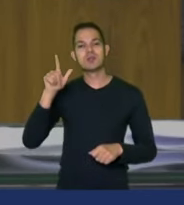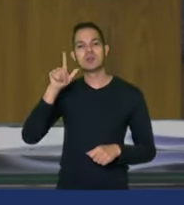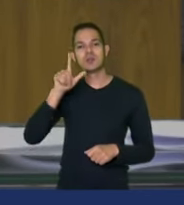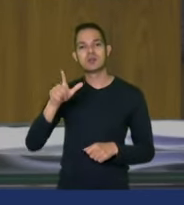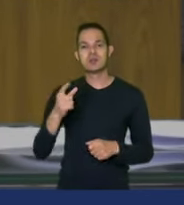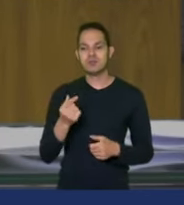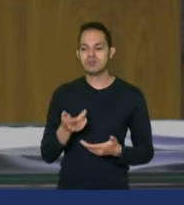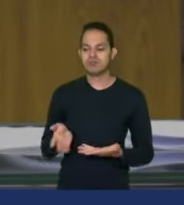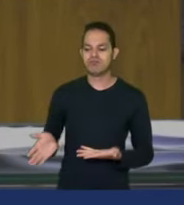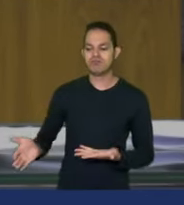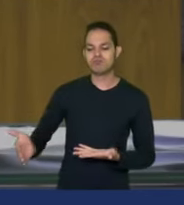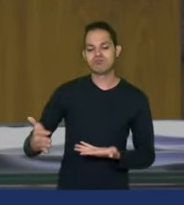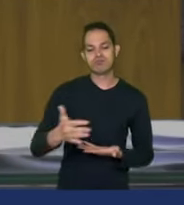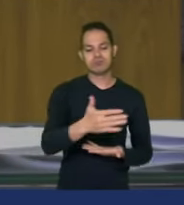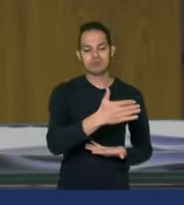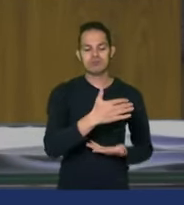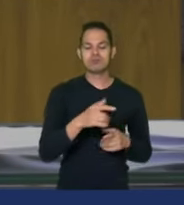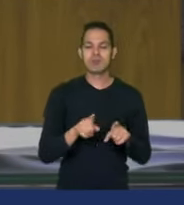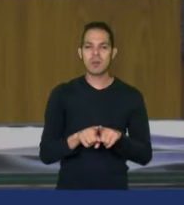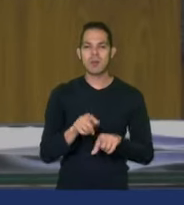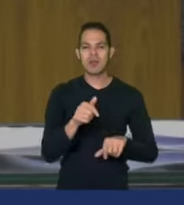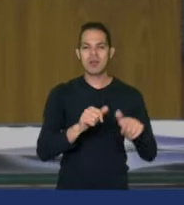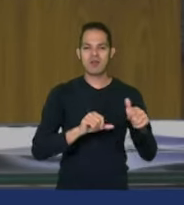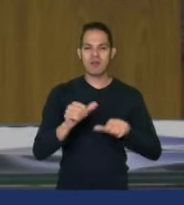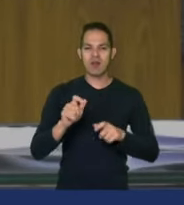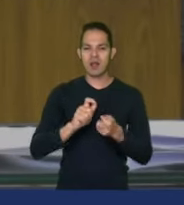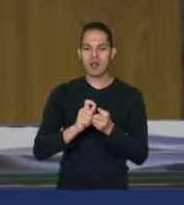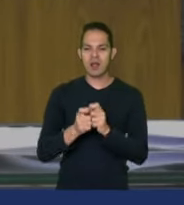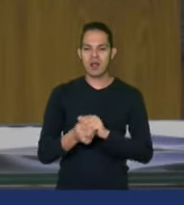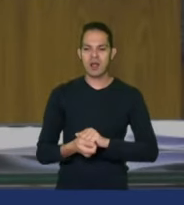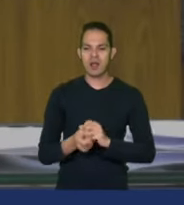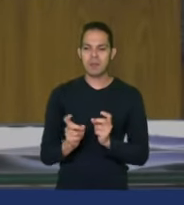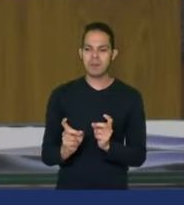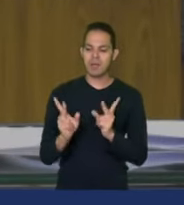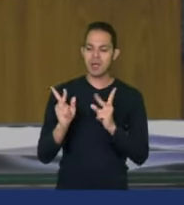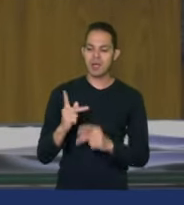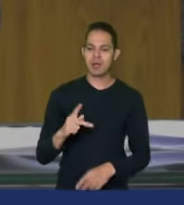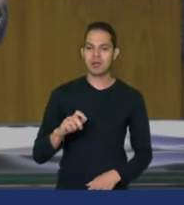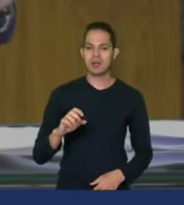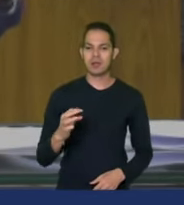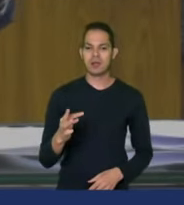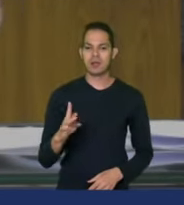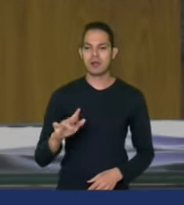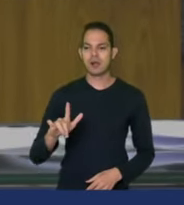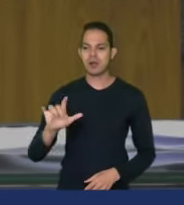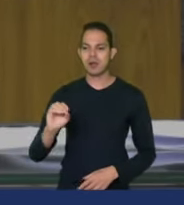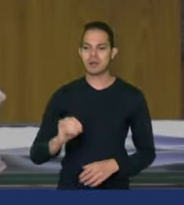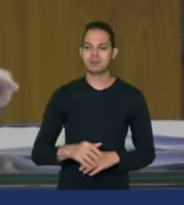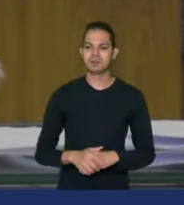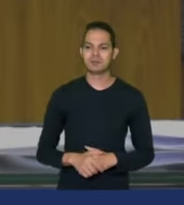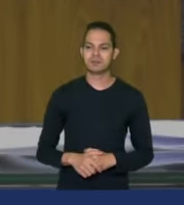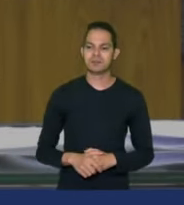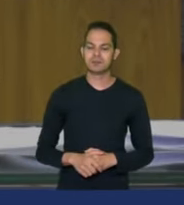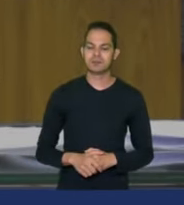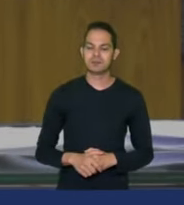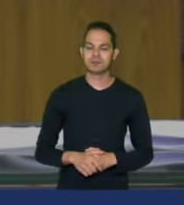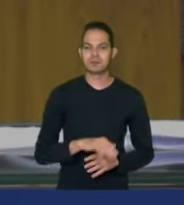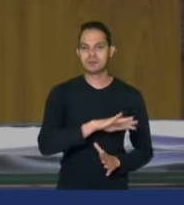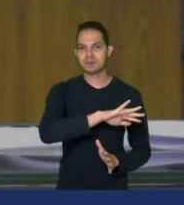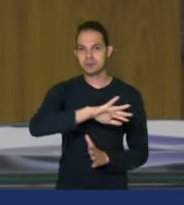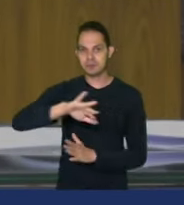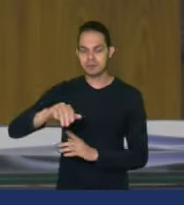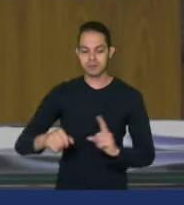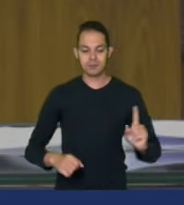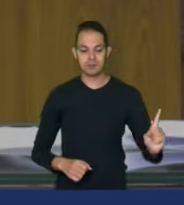arrecadar e fazer a avaliação adequada para a venda do petróleo e venda do combustível. Quero chamar para fazer sua